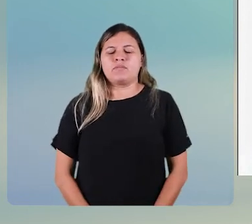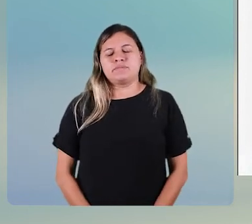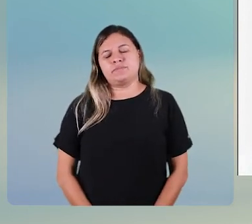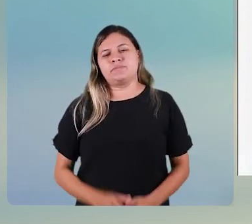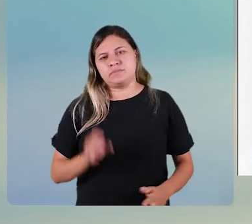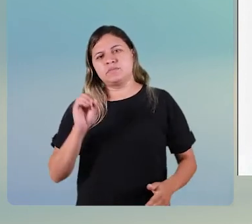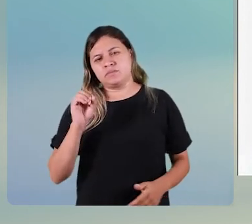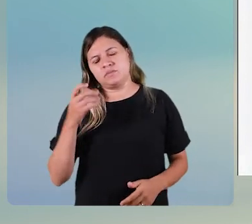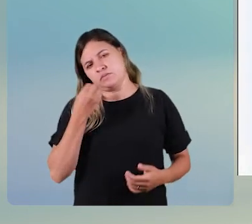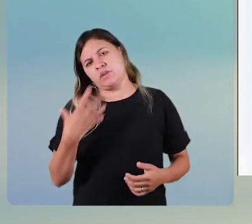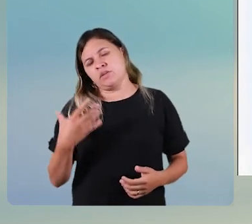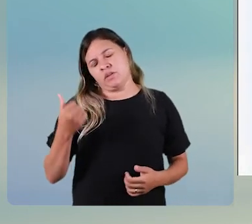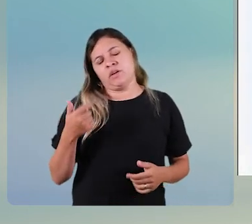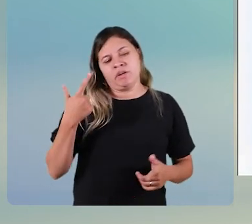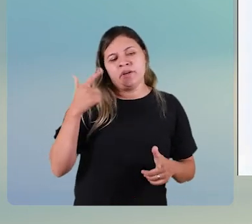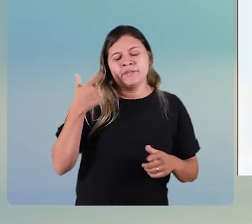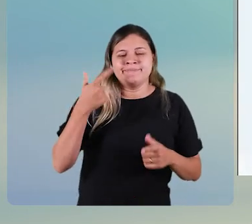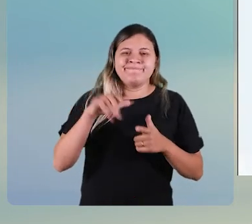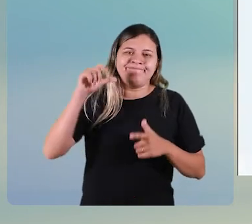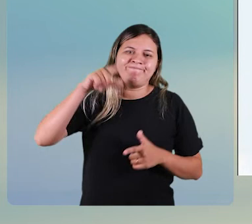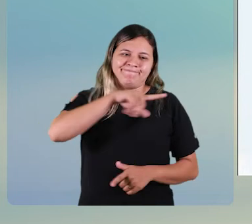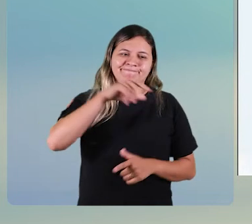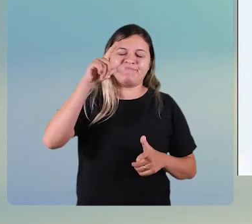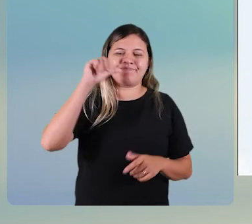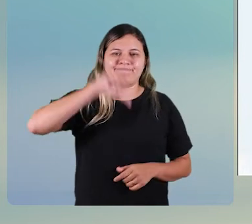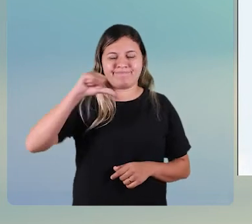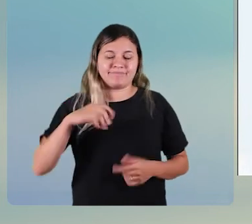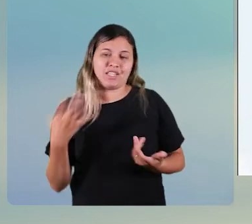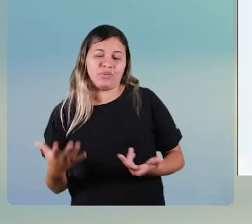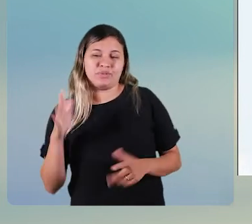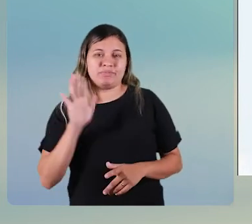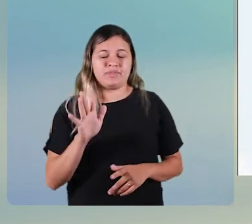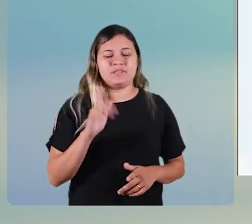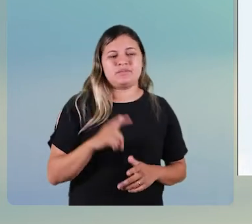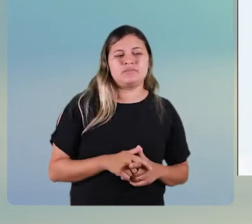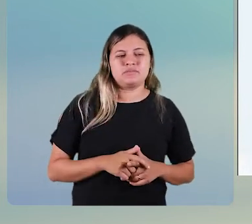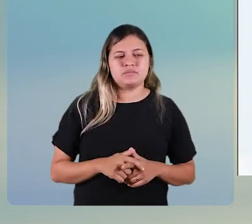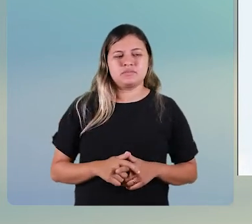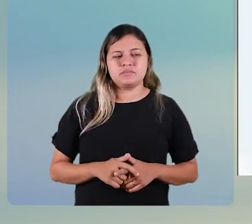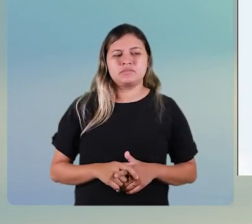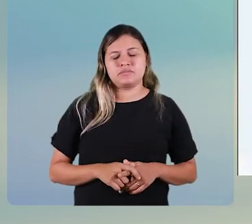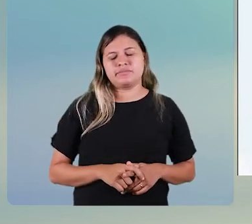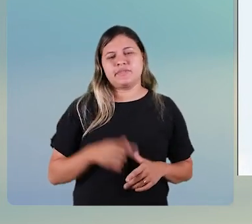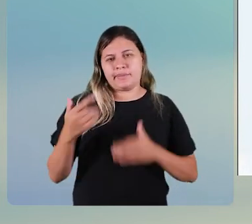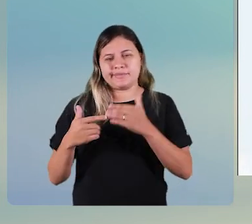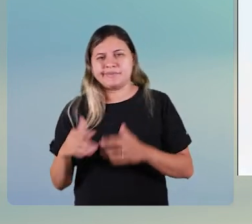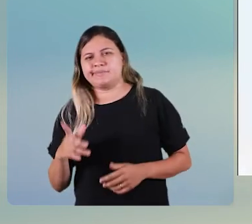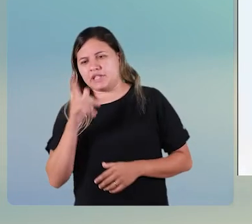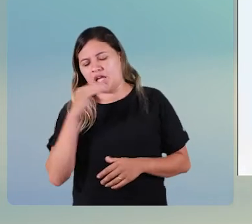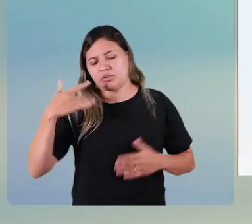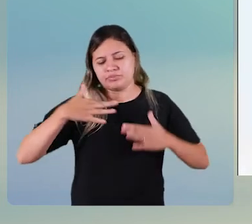Pessoal, agora tudo bem. Então, uma desvantagem é essa aqui, né? O lixo nuclear produzido. A outra a gente vai ver já já, que é a poluição das águas,